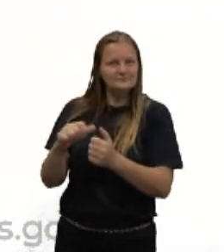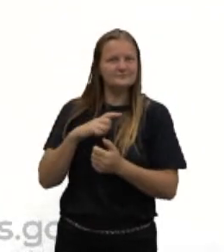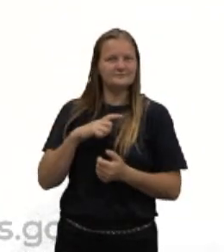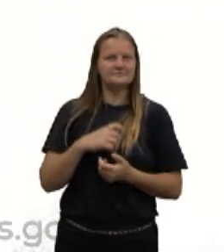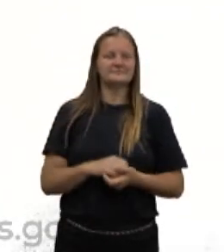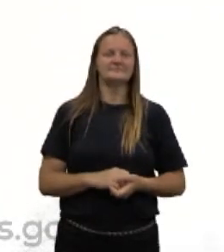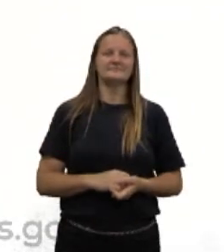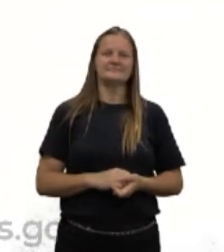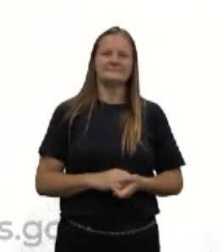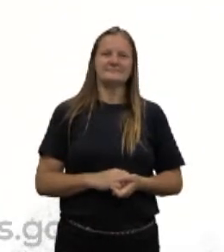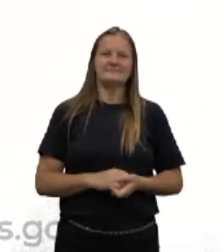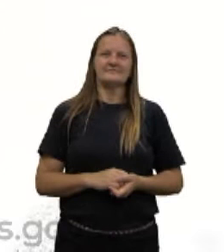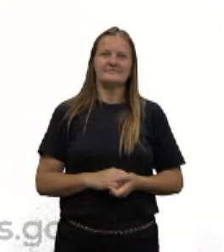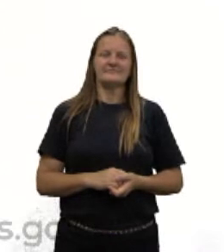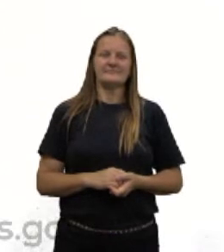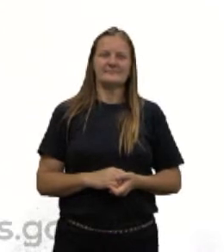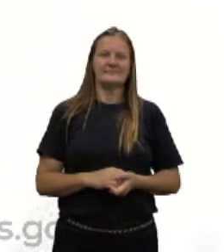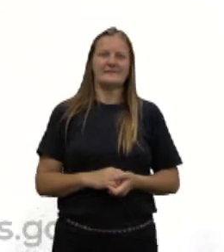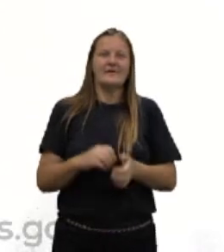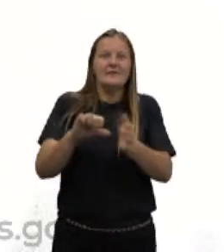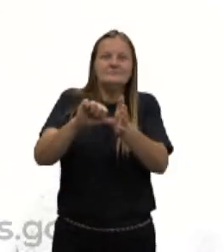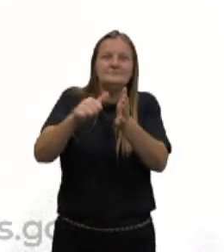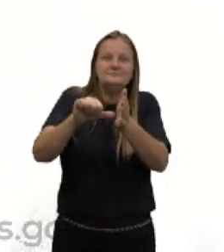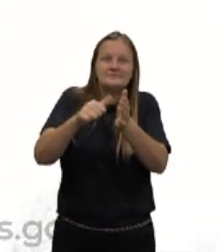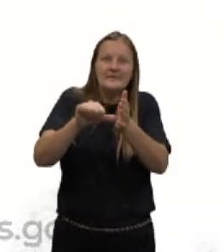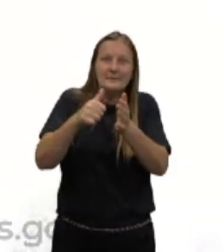fotos. A primeira,